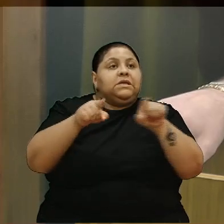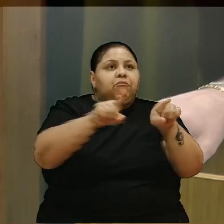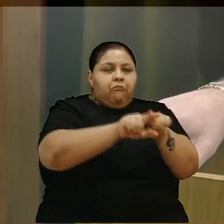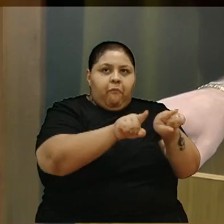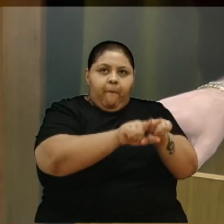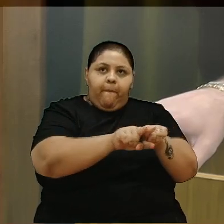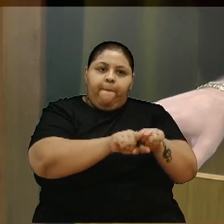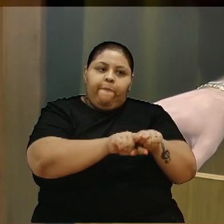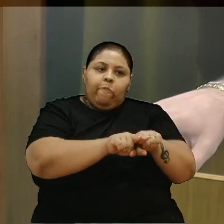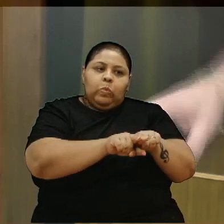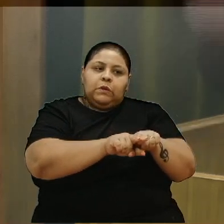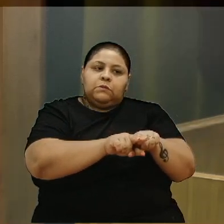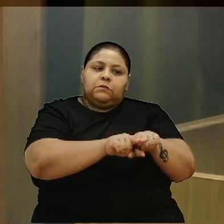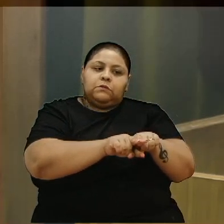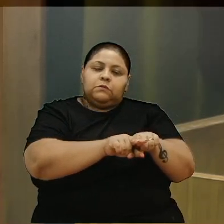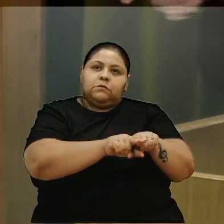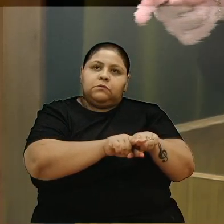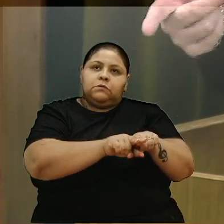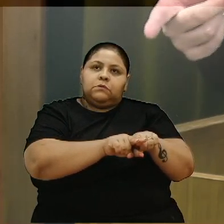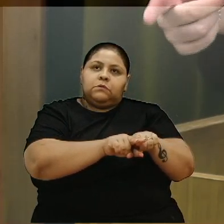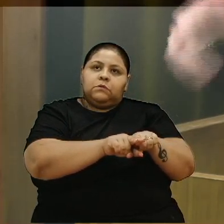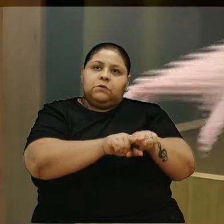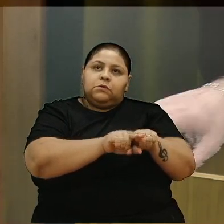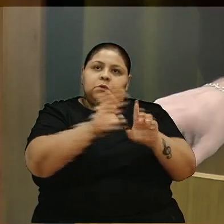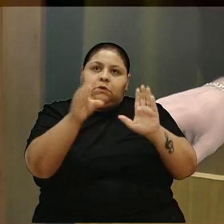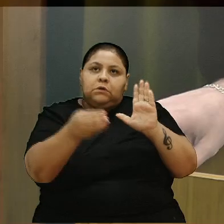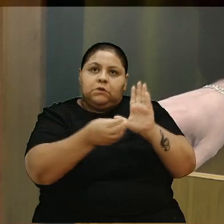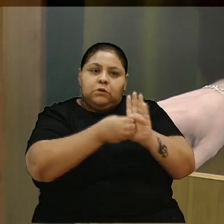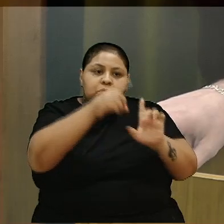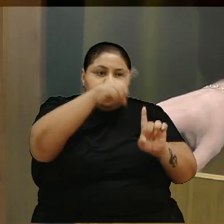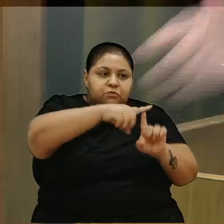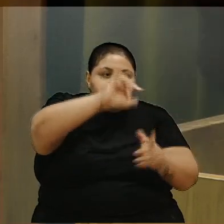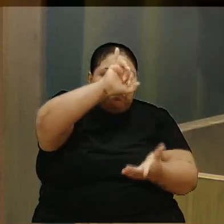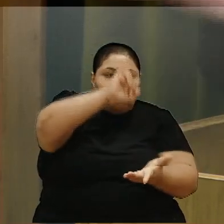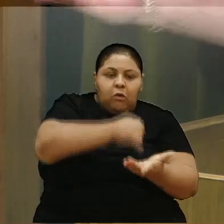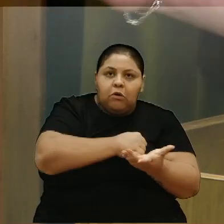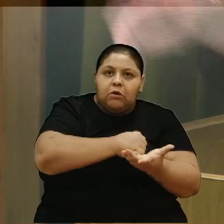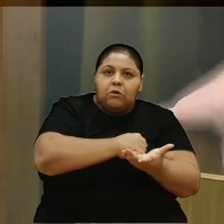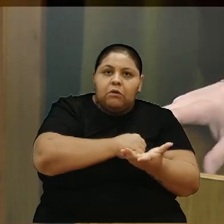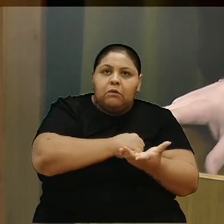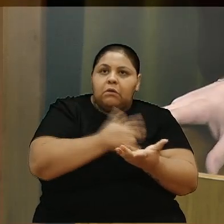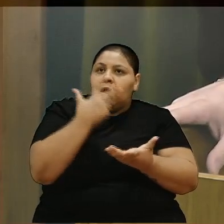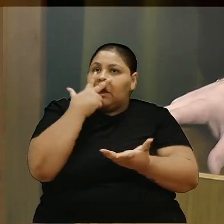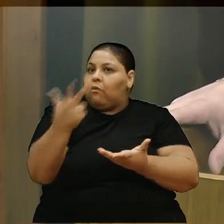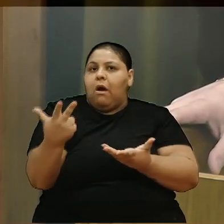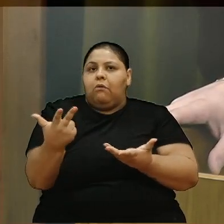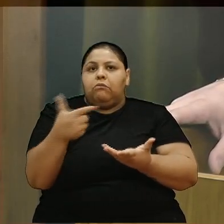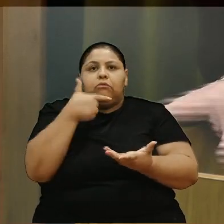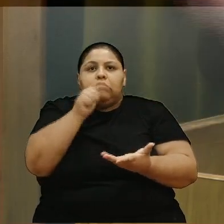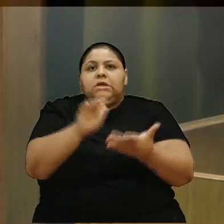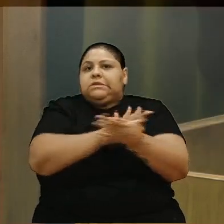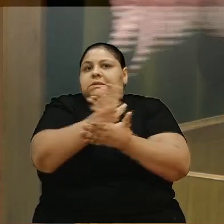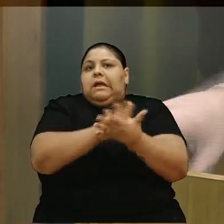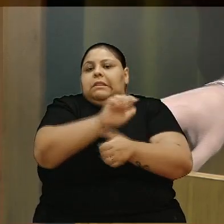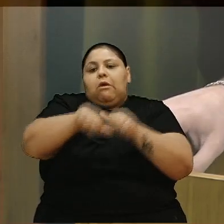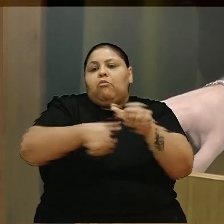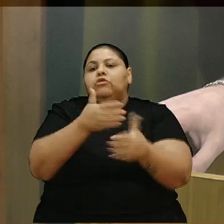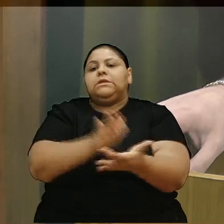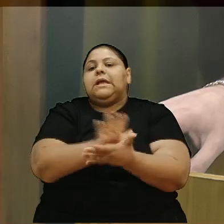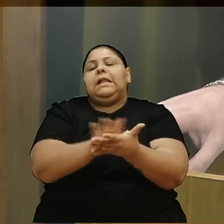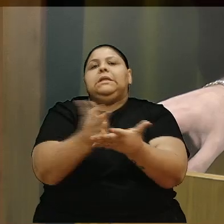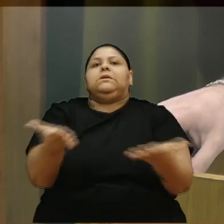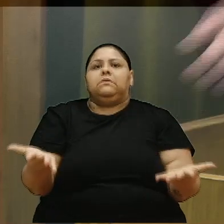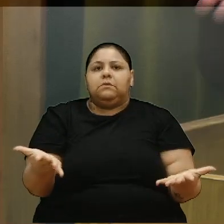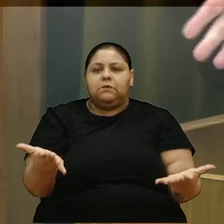lado, eles vão botar outro tipo de imposto, dá elas por elas. Dá elas por